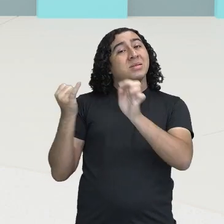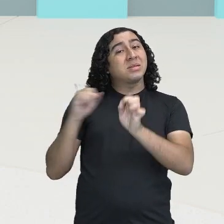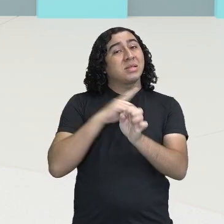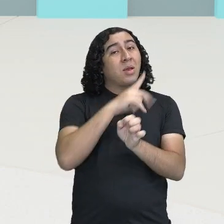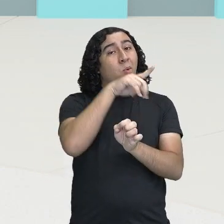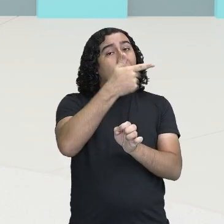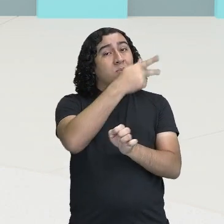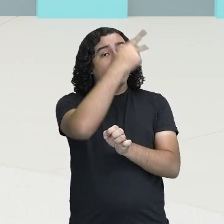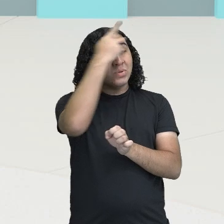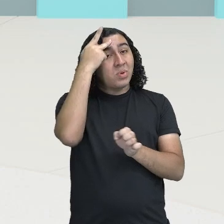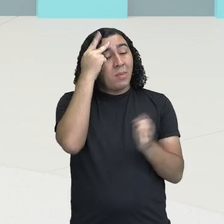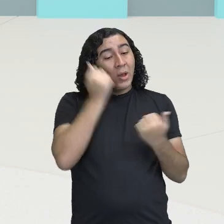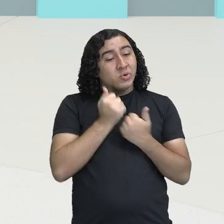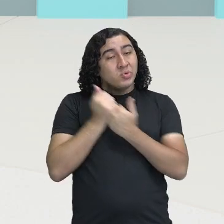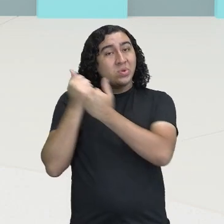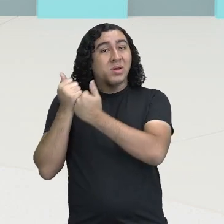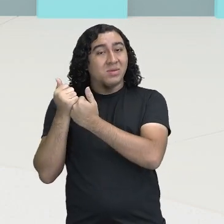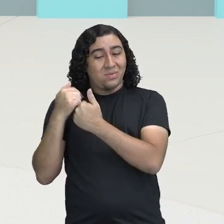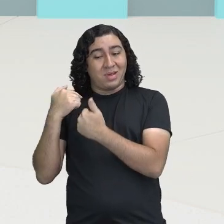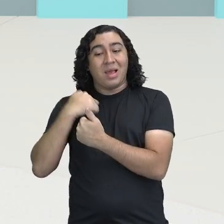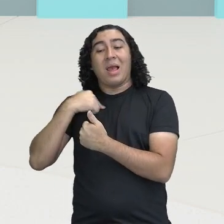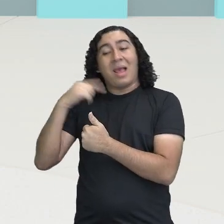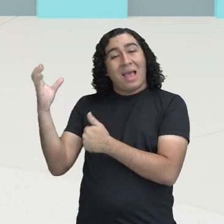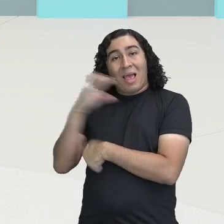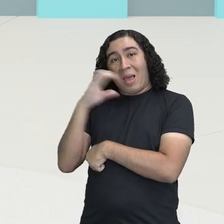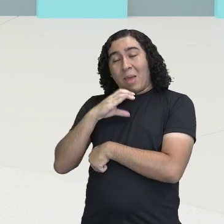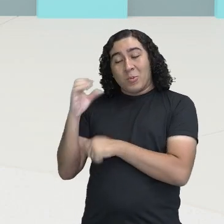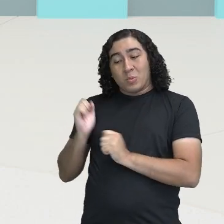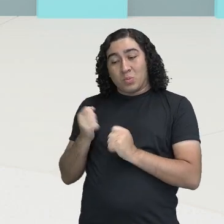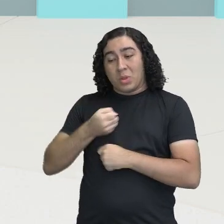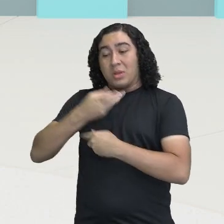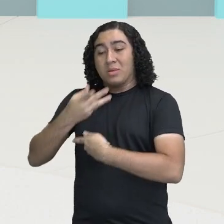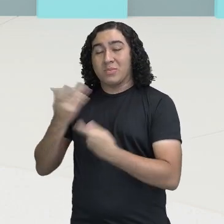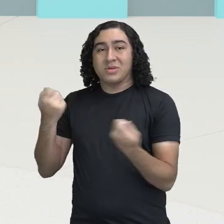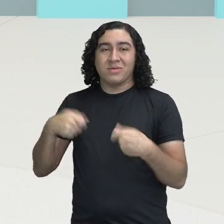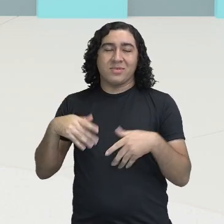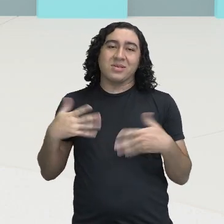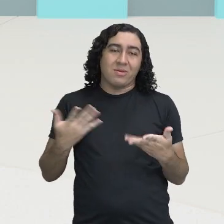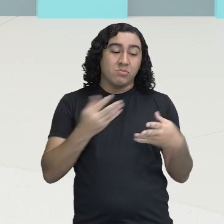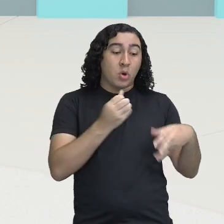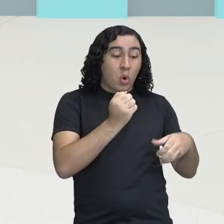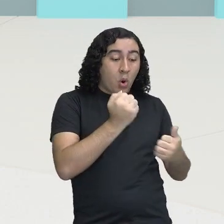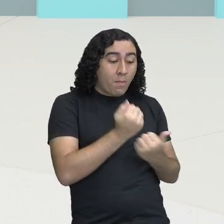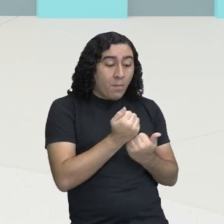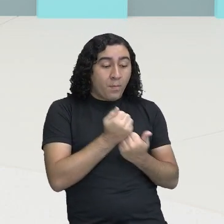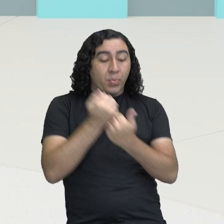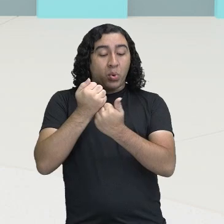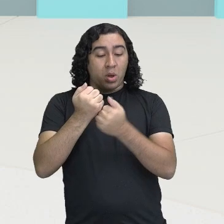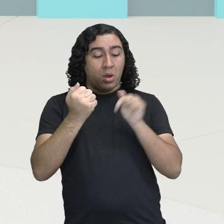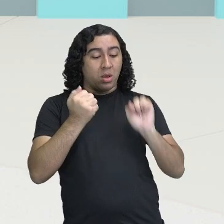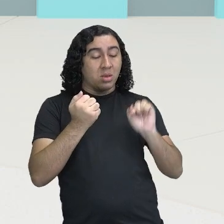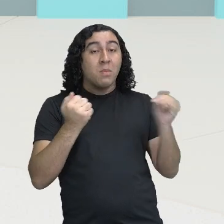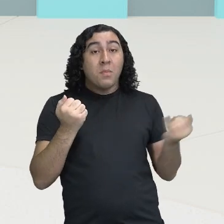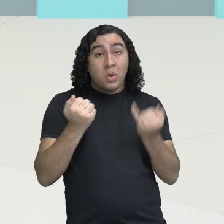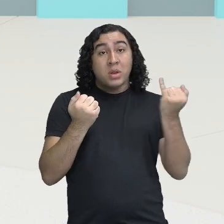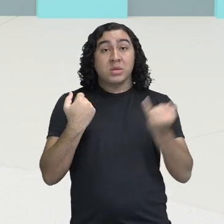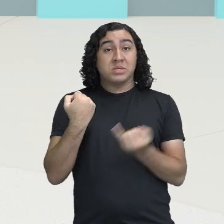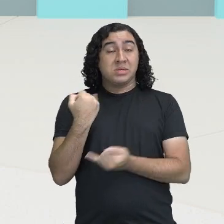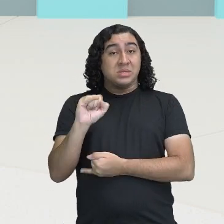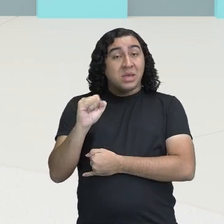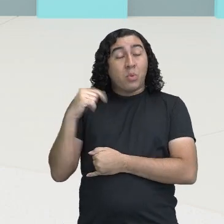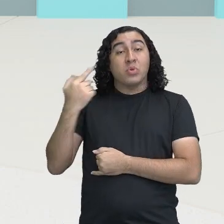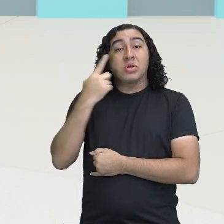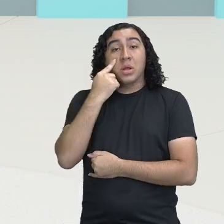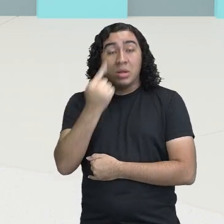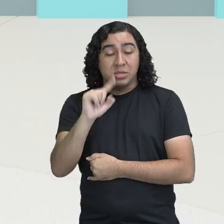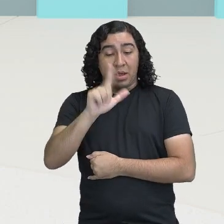poderia sair melhor. Essa colaboração é muito importante quando a gente fala desse desenvolvimento artístico,